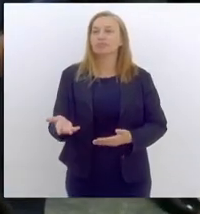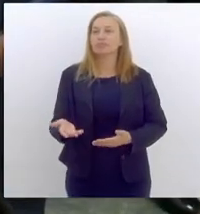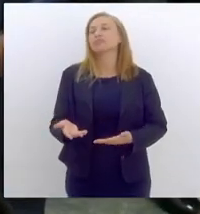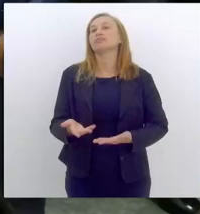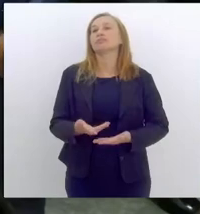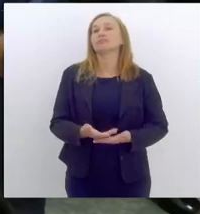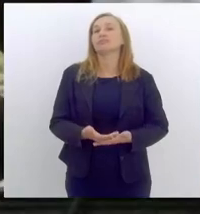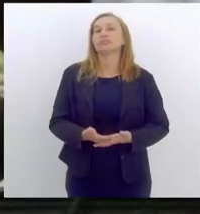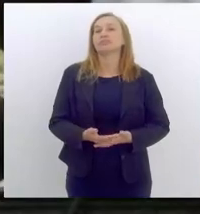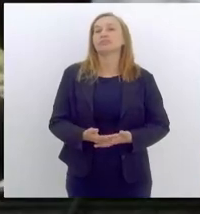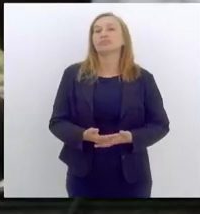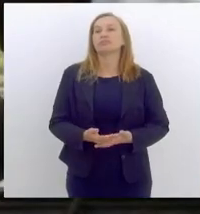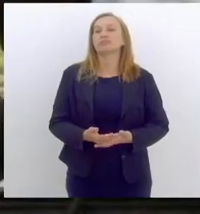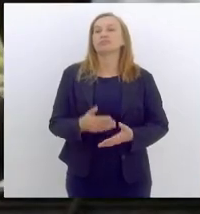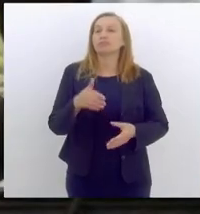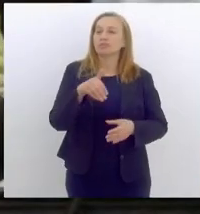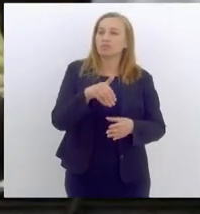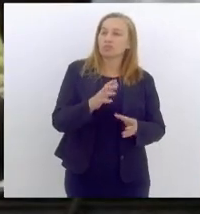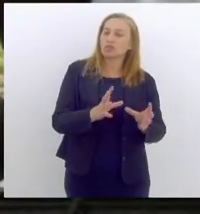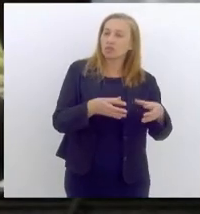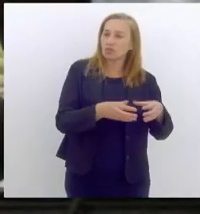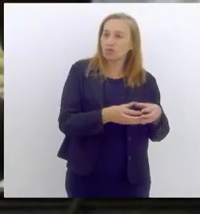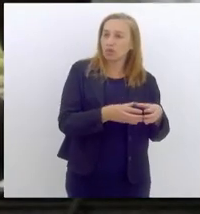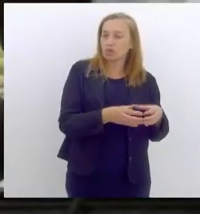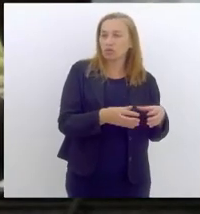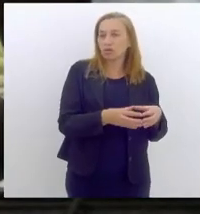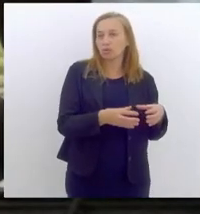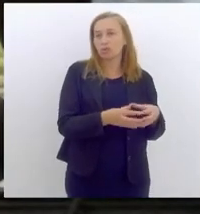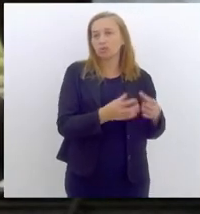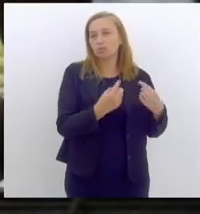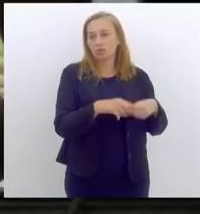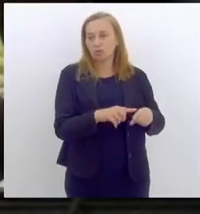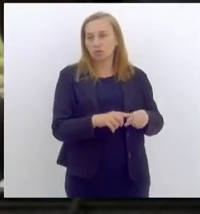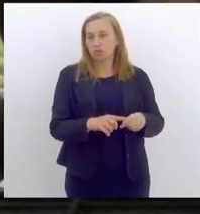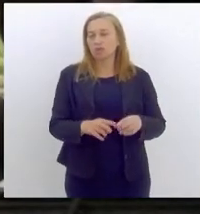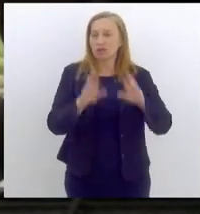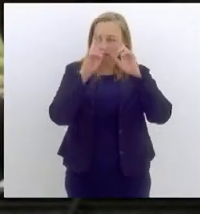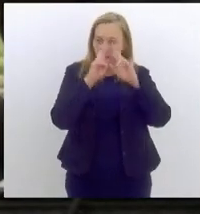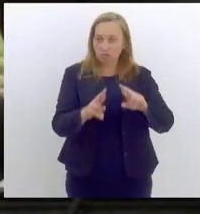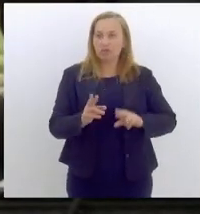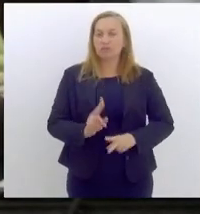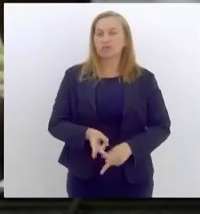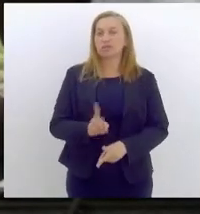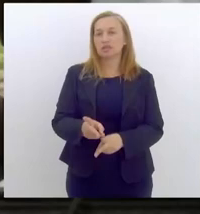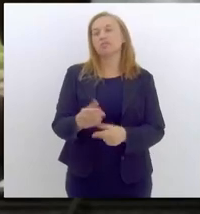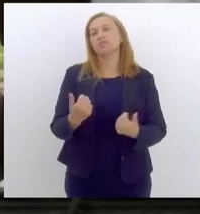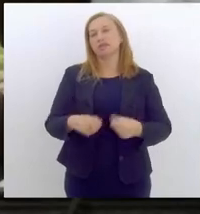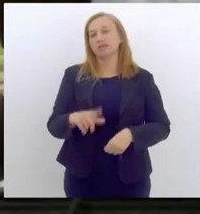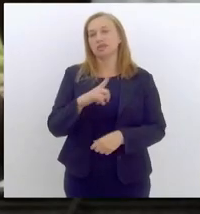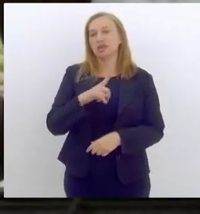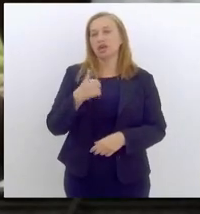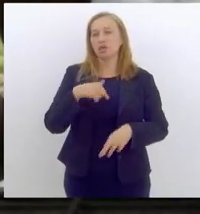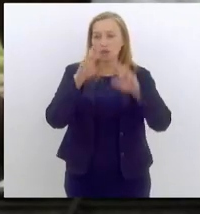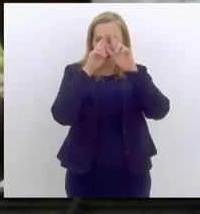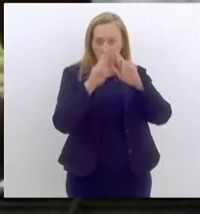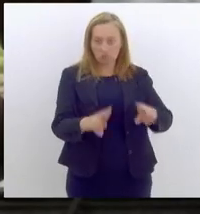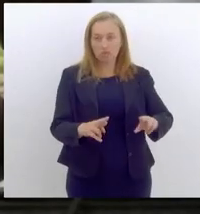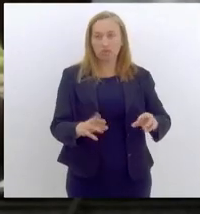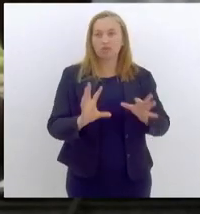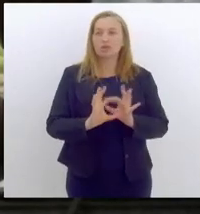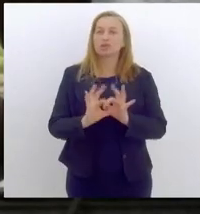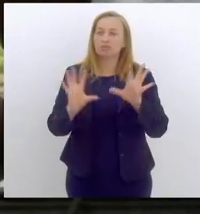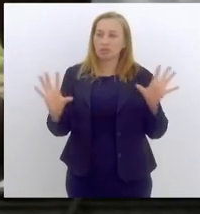população. Divergência, debate sempre haverá. Respeito sempre tem que ter, porque o respeito tem a ver com a